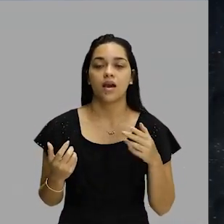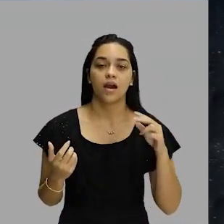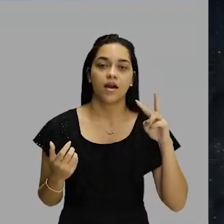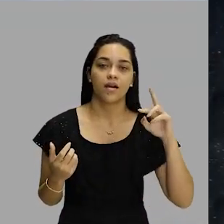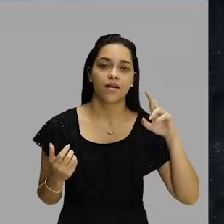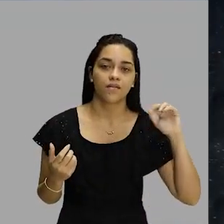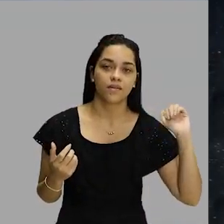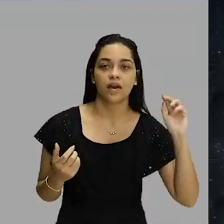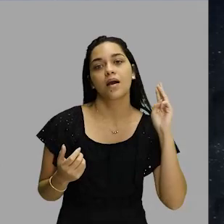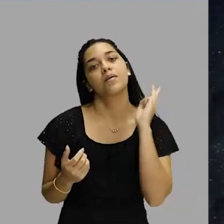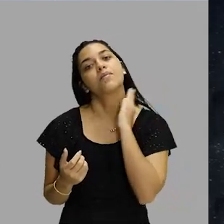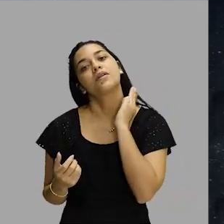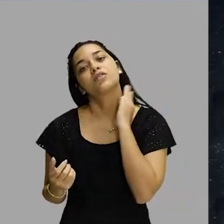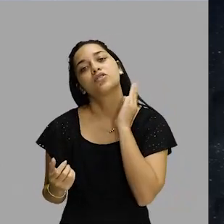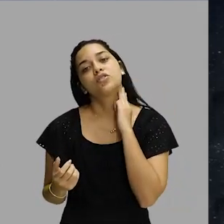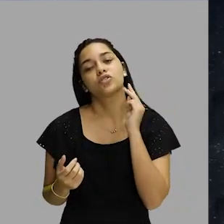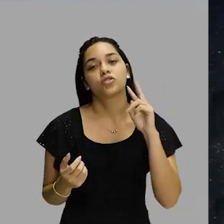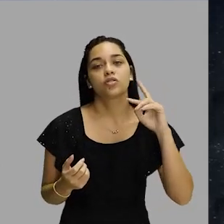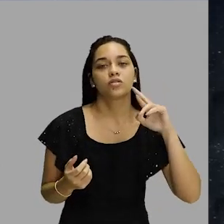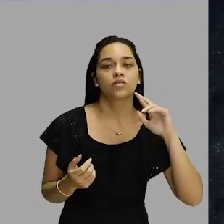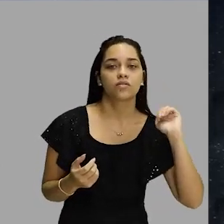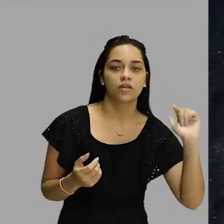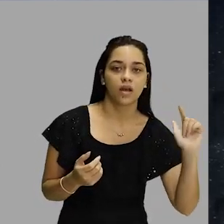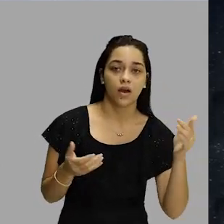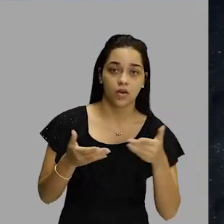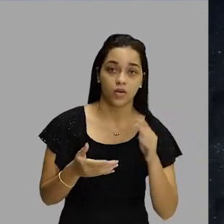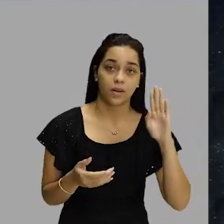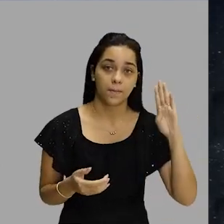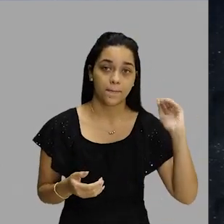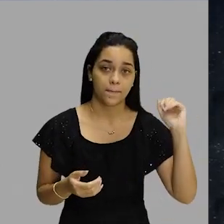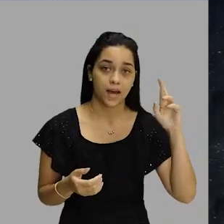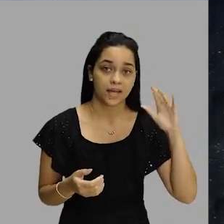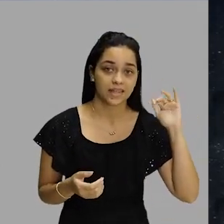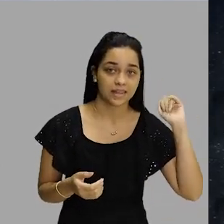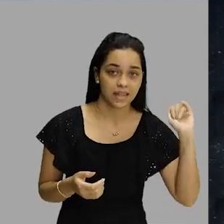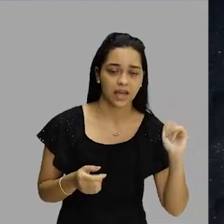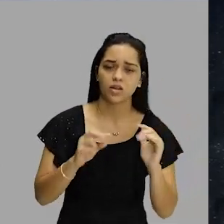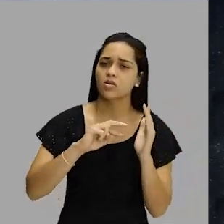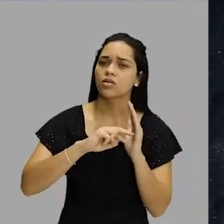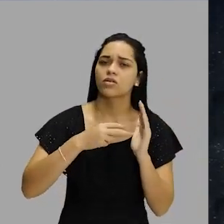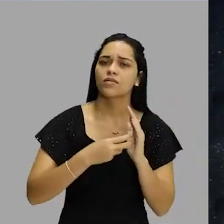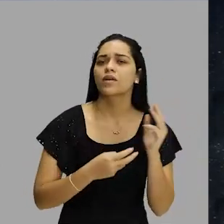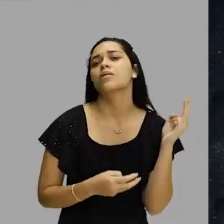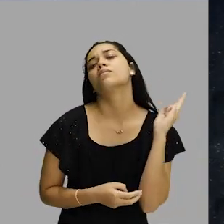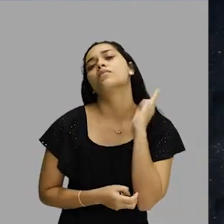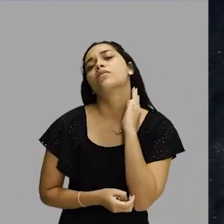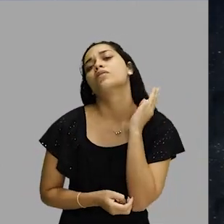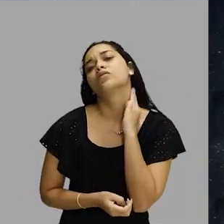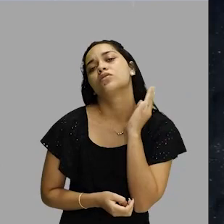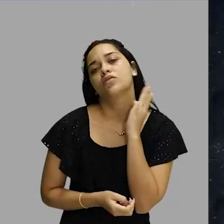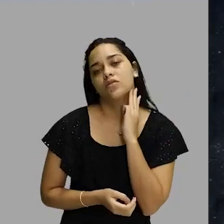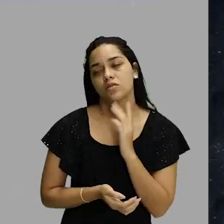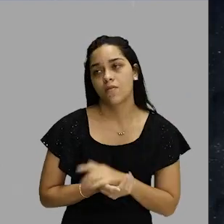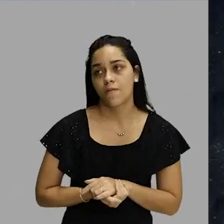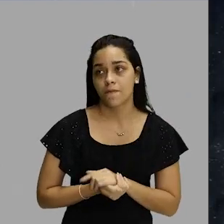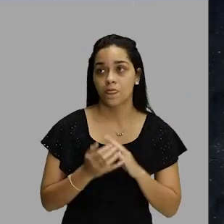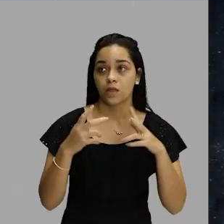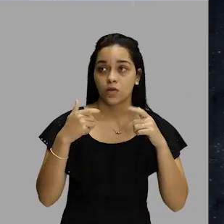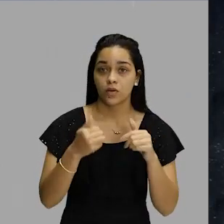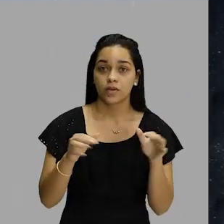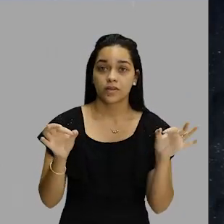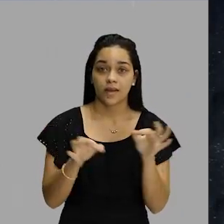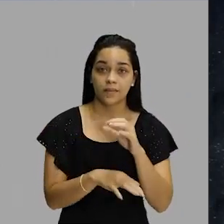viral, né? Mas nós vamos falar aqui da meningite bacteriana. E o que é meningite? Gente, tudo que termina